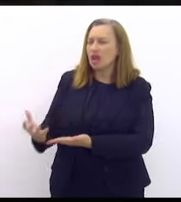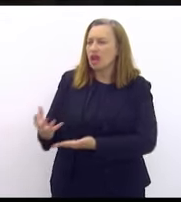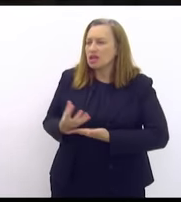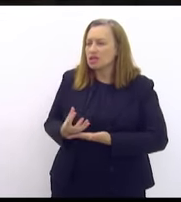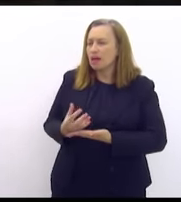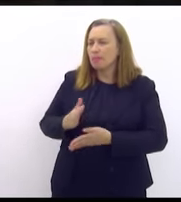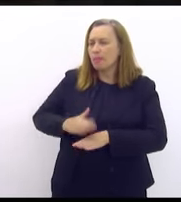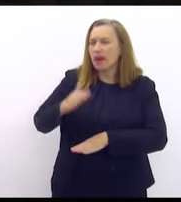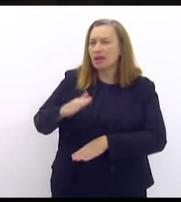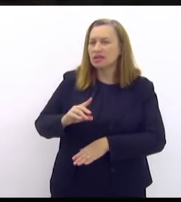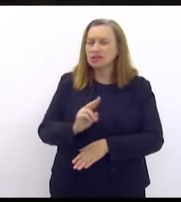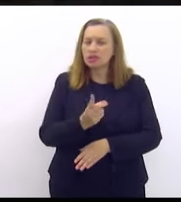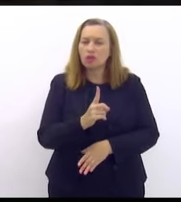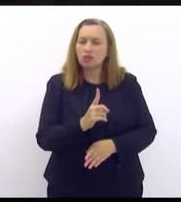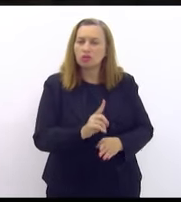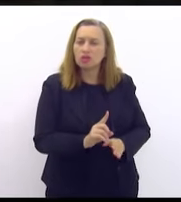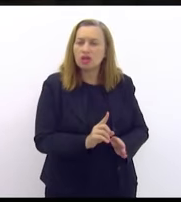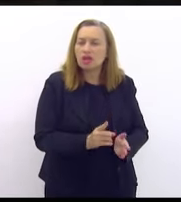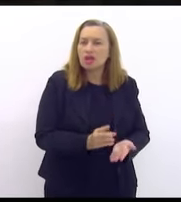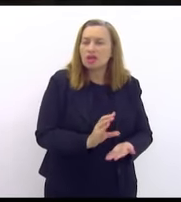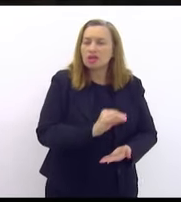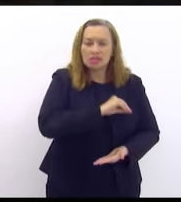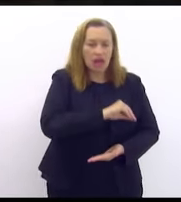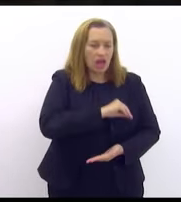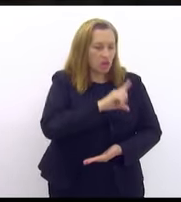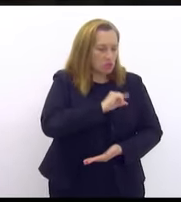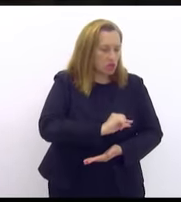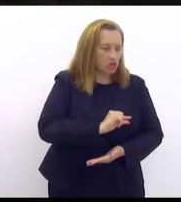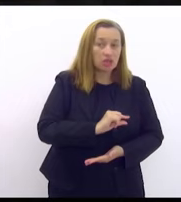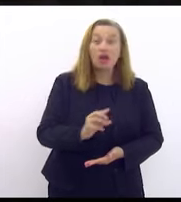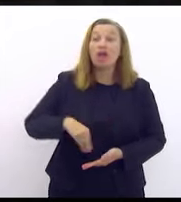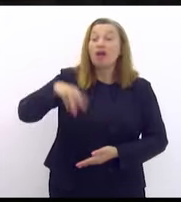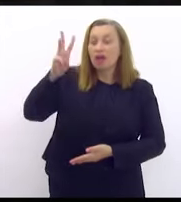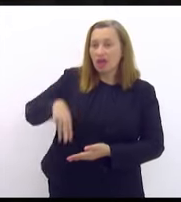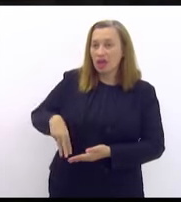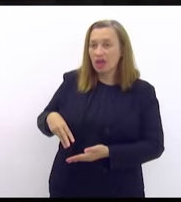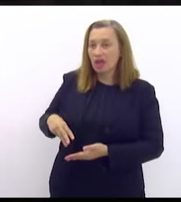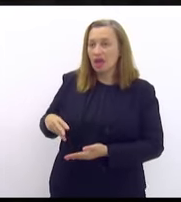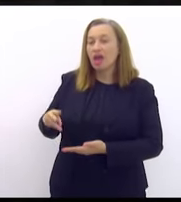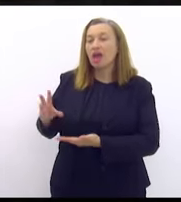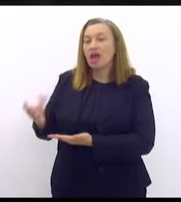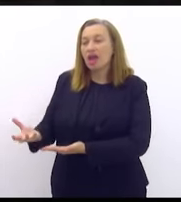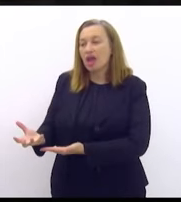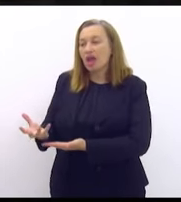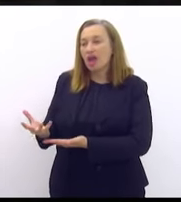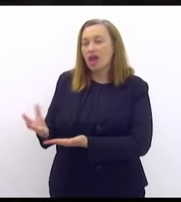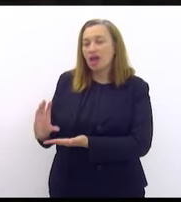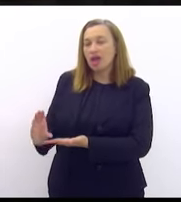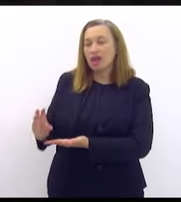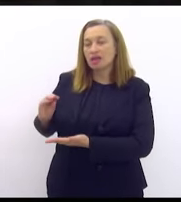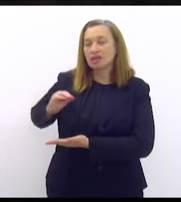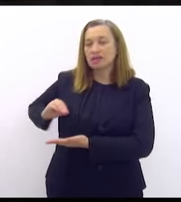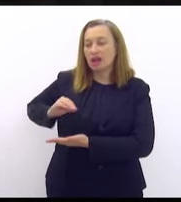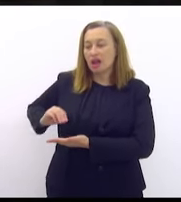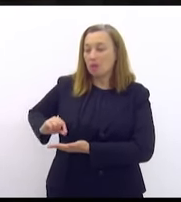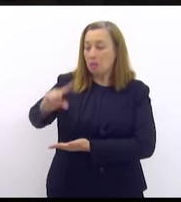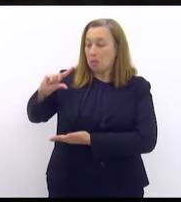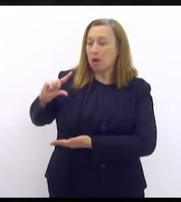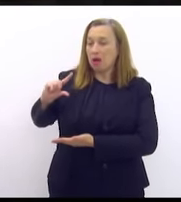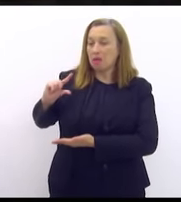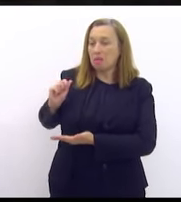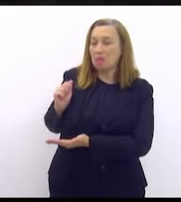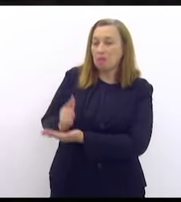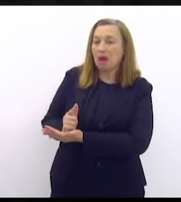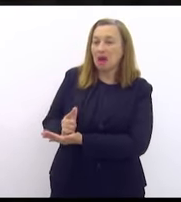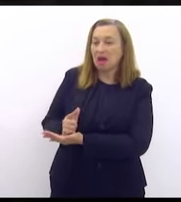não dos que recebem menos, ou seja, simples, quem recebe mais, paga mais, quem recebe menos, paga menos. A partir do momento